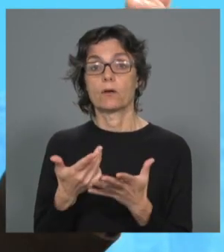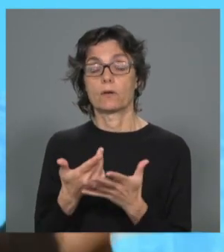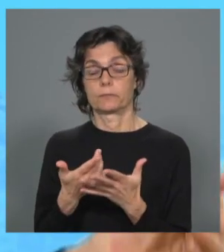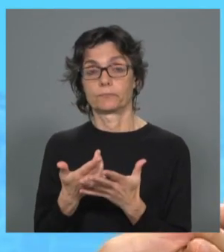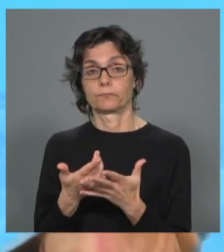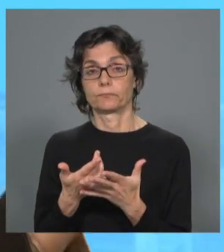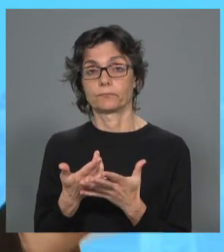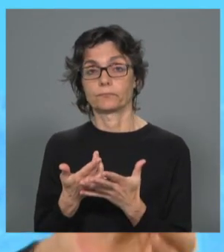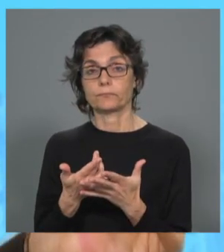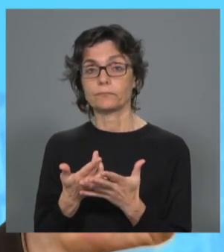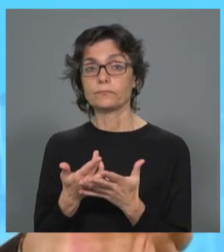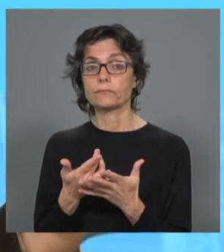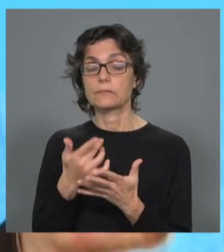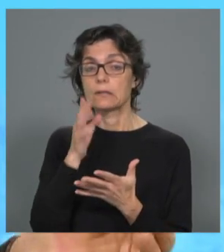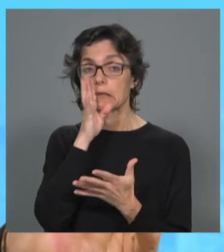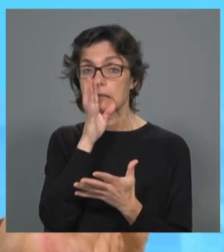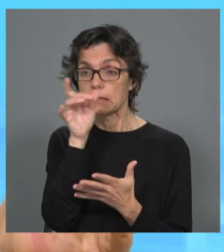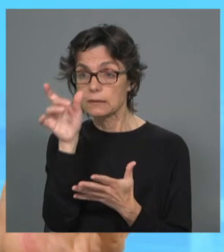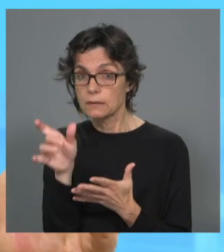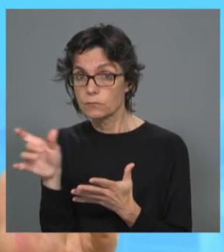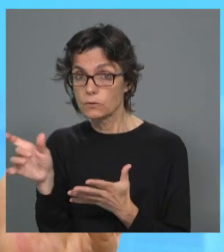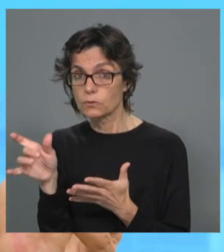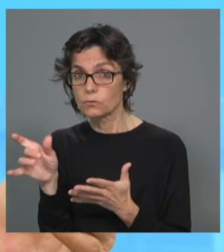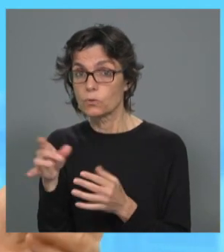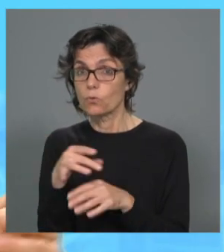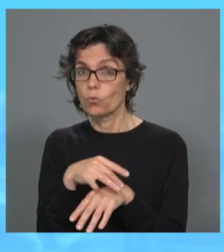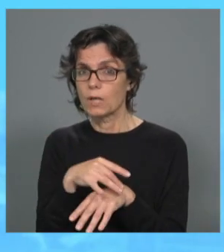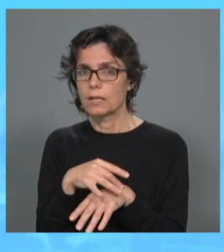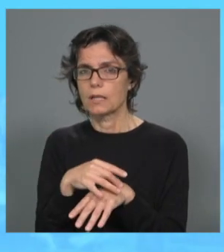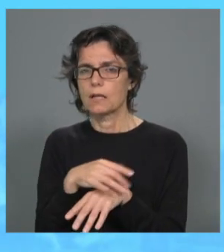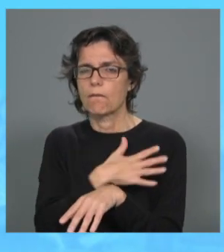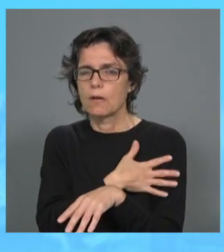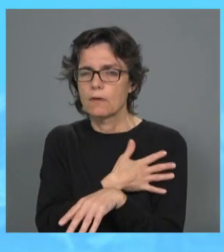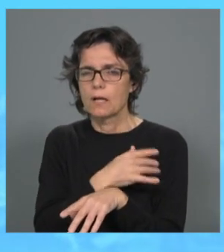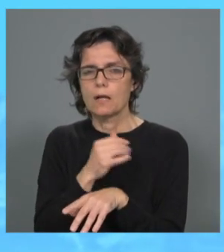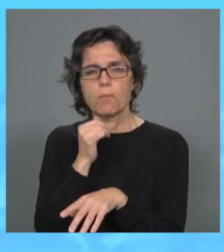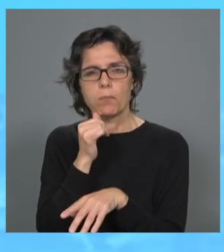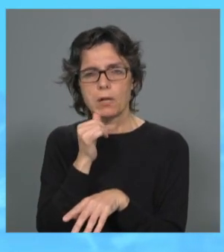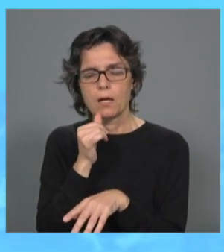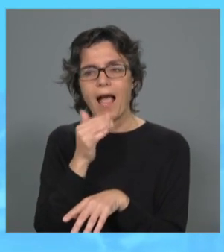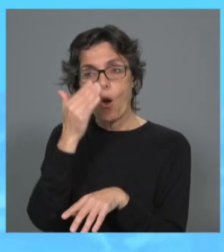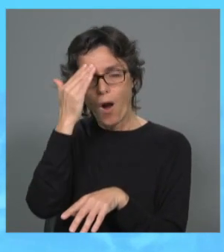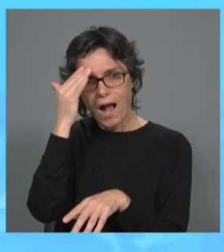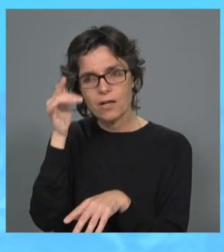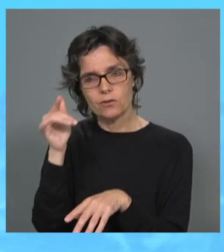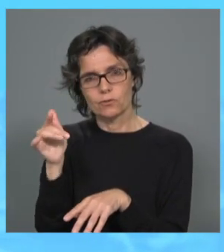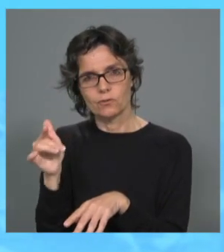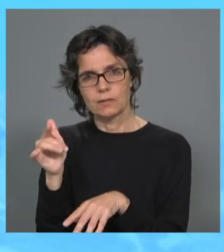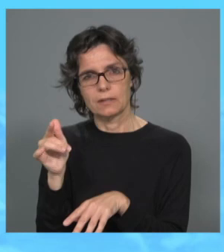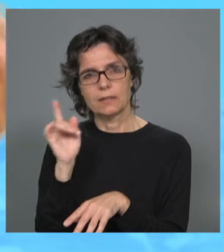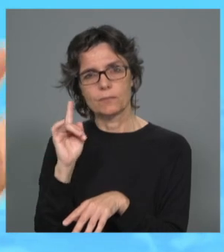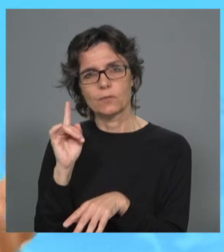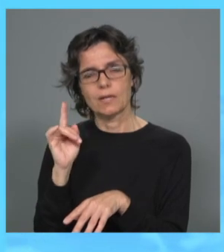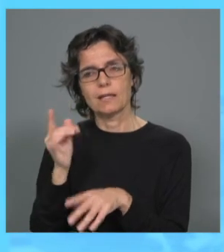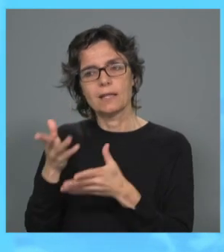ainda não está numa fase de extrema debilidade, precisa penso eu, de se reorganizar